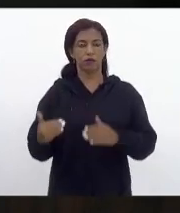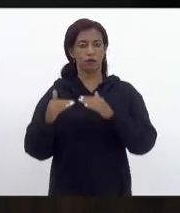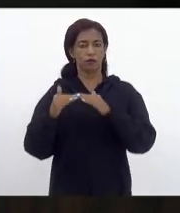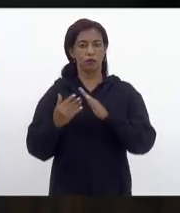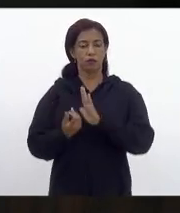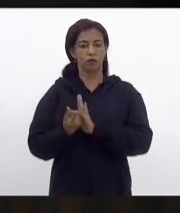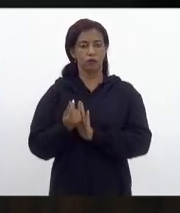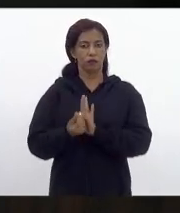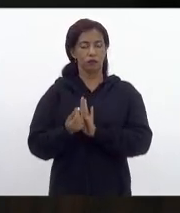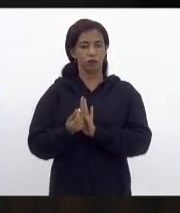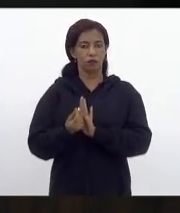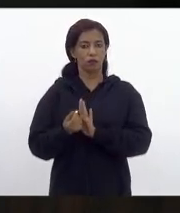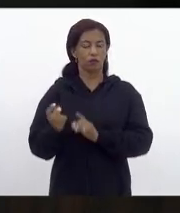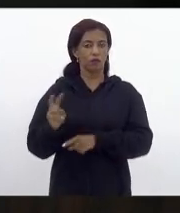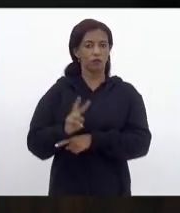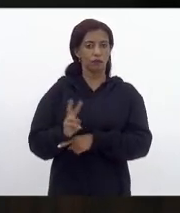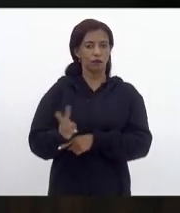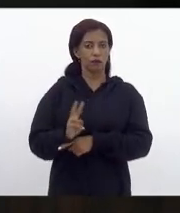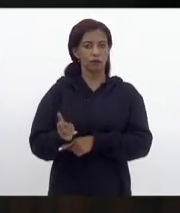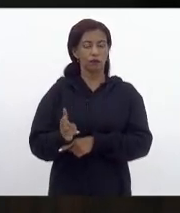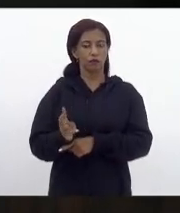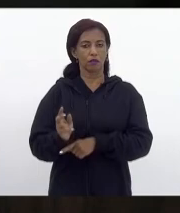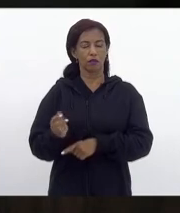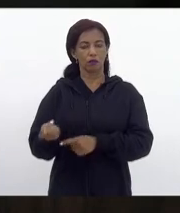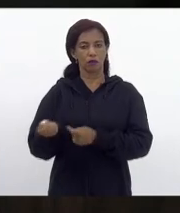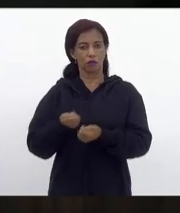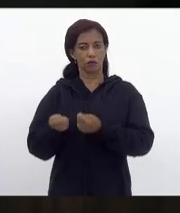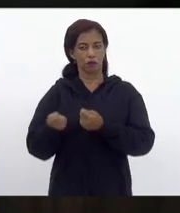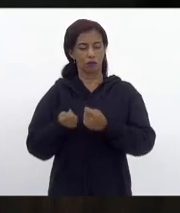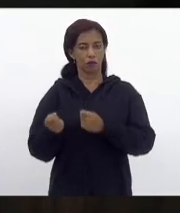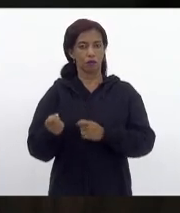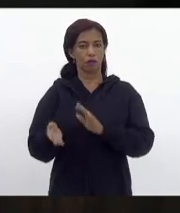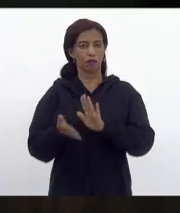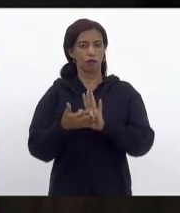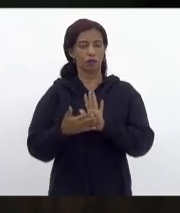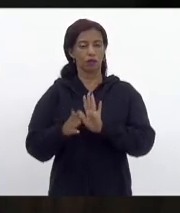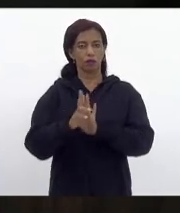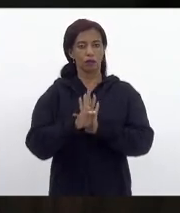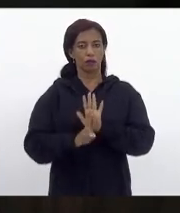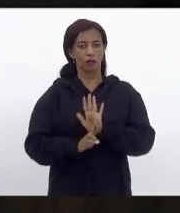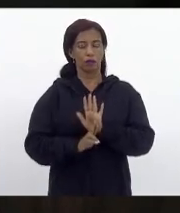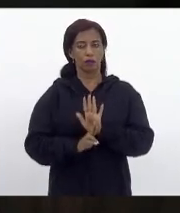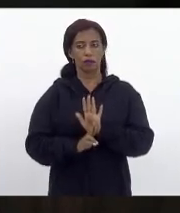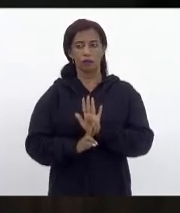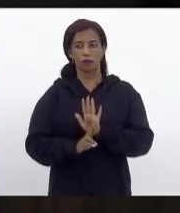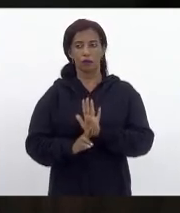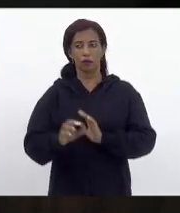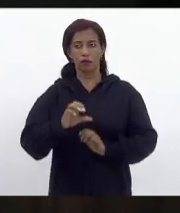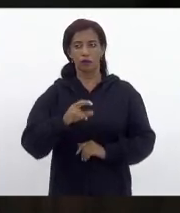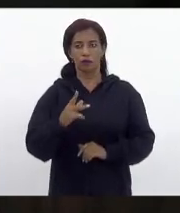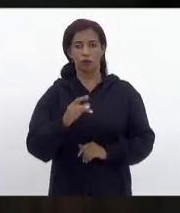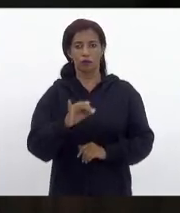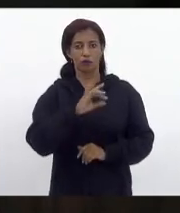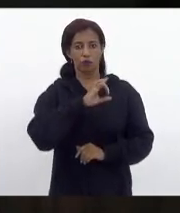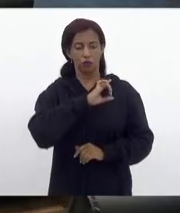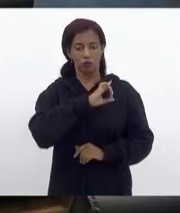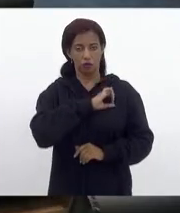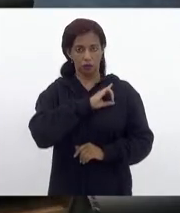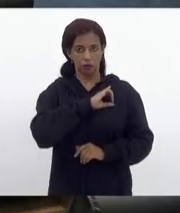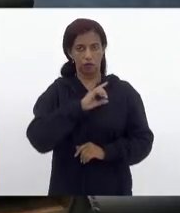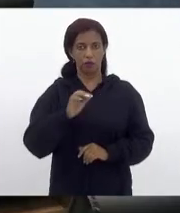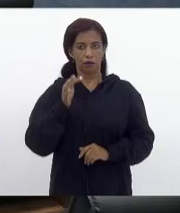de orçamento, finanças, fiscalização financeira e controle favorável. Relatores, deputados Chico Machado, Marta Rocha,